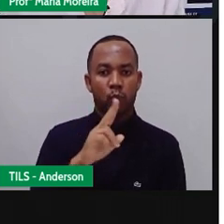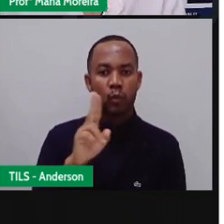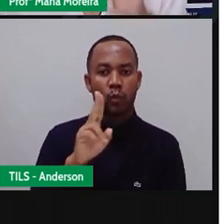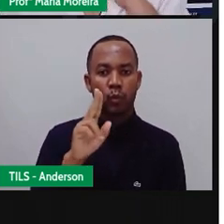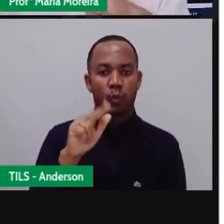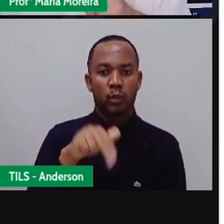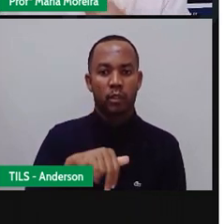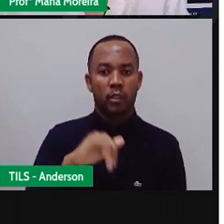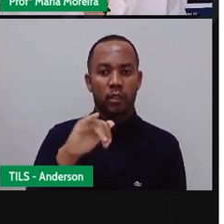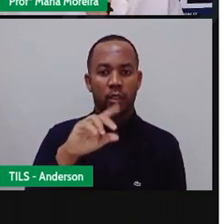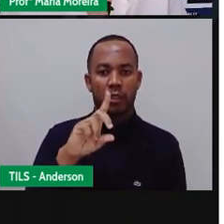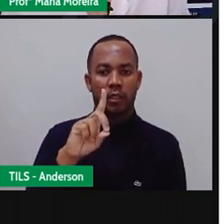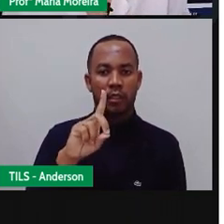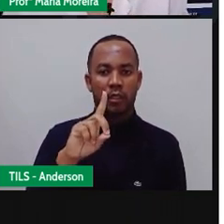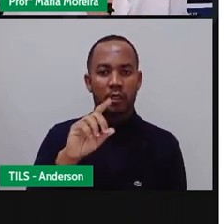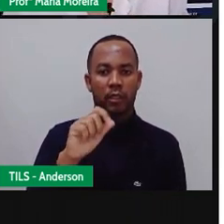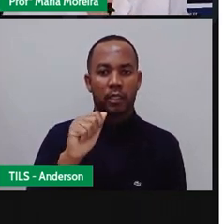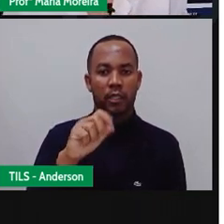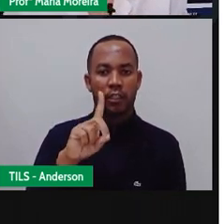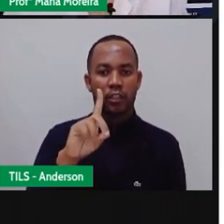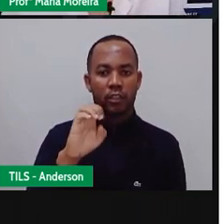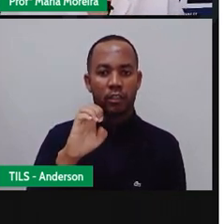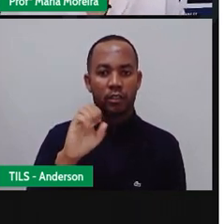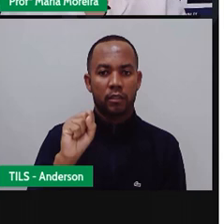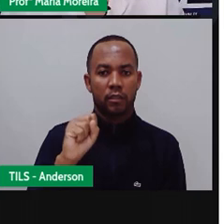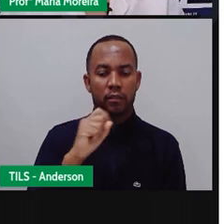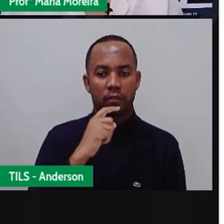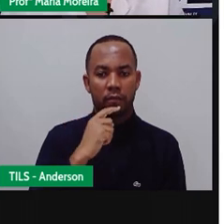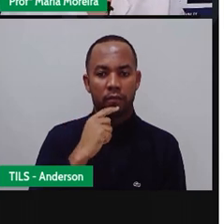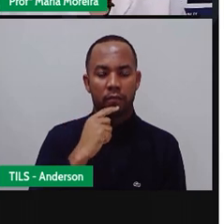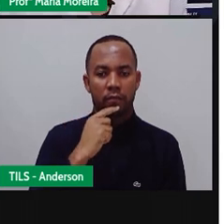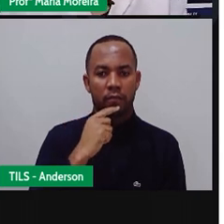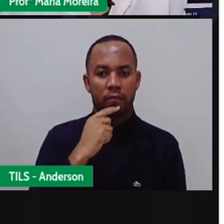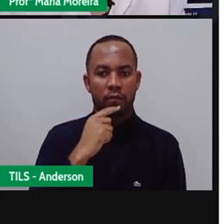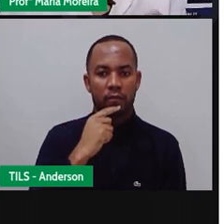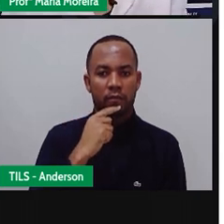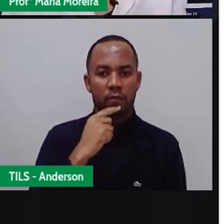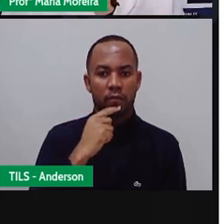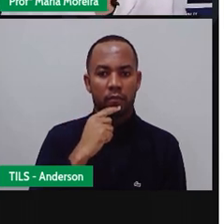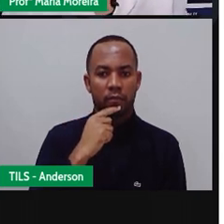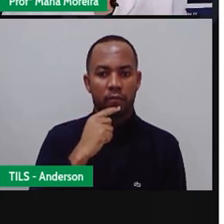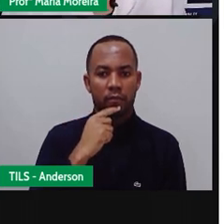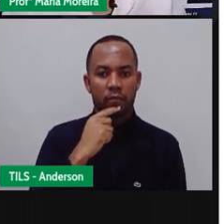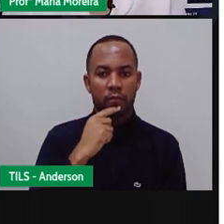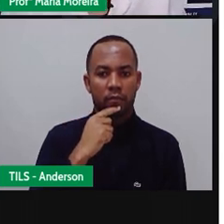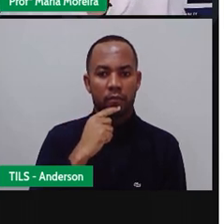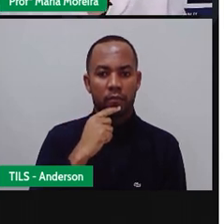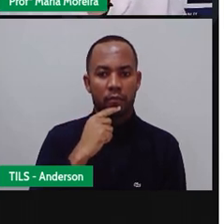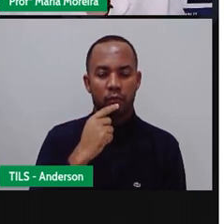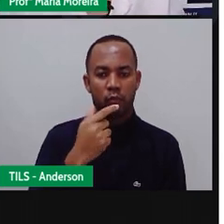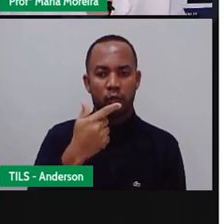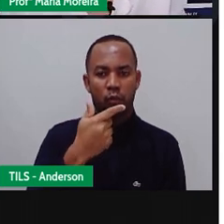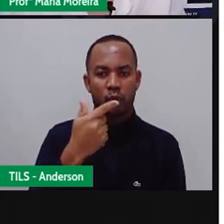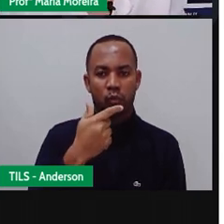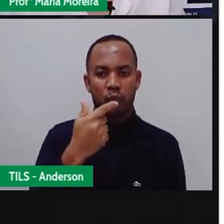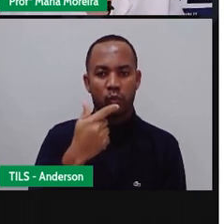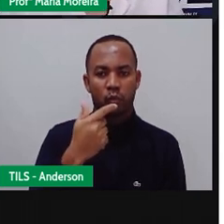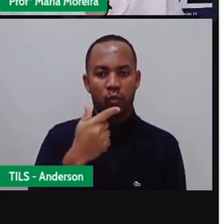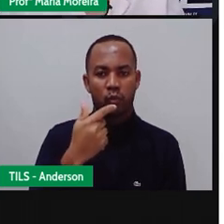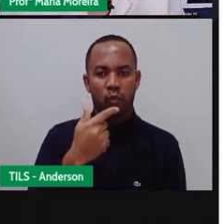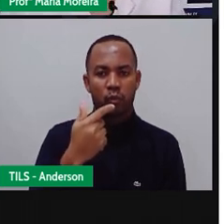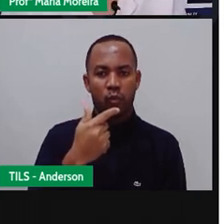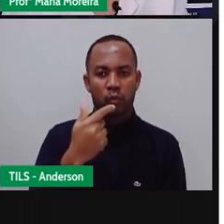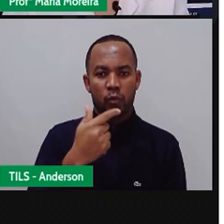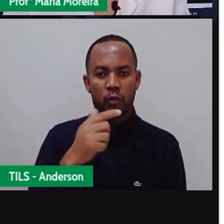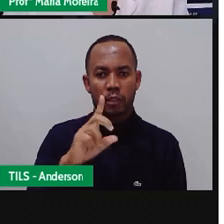mas quem é que tá aí na posição de dezena é o número que número dois certo duas